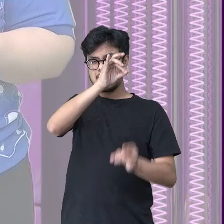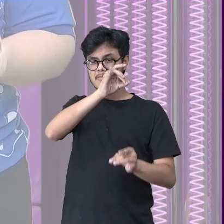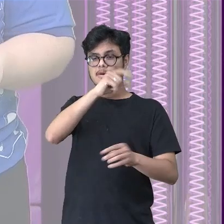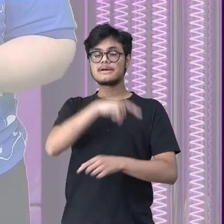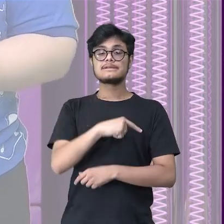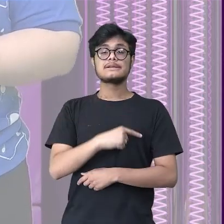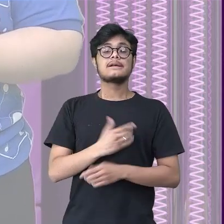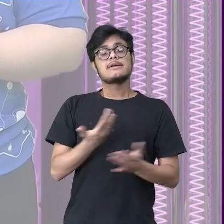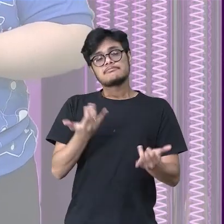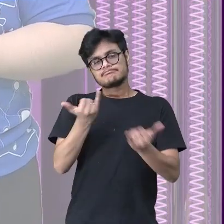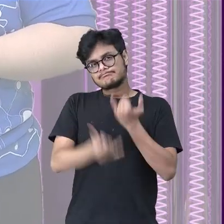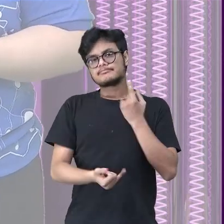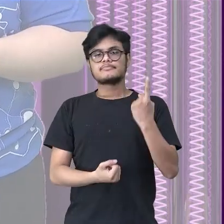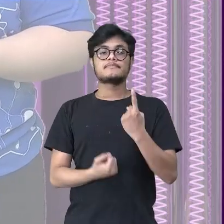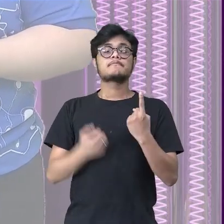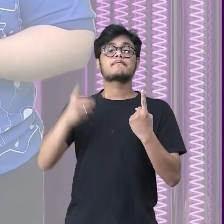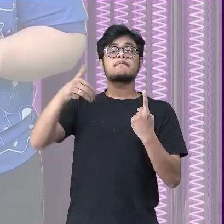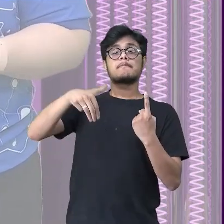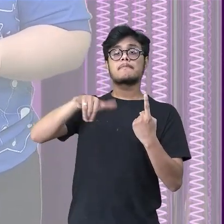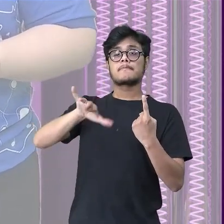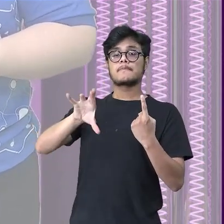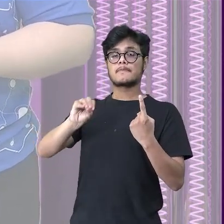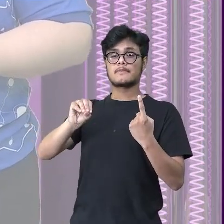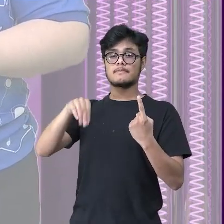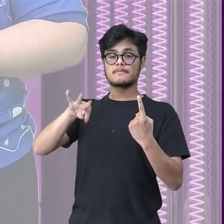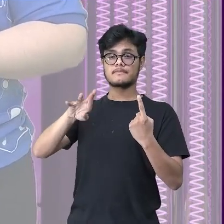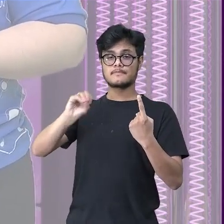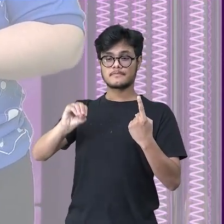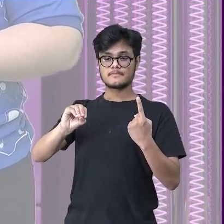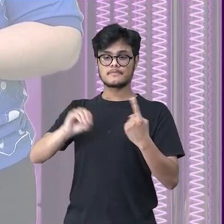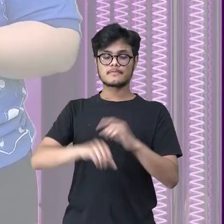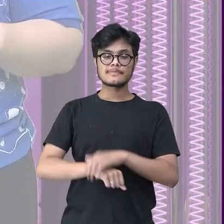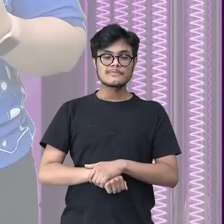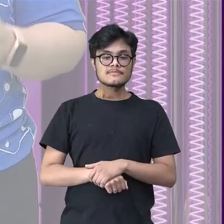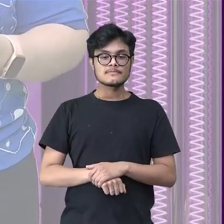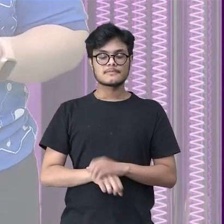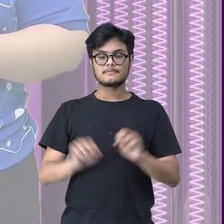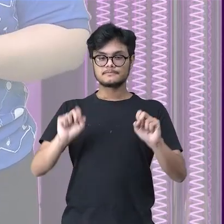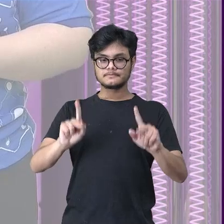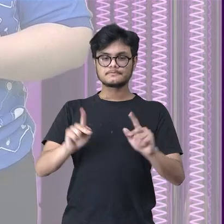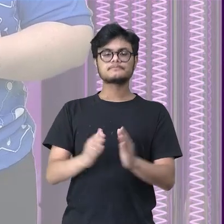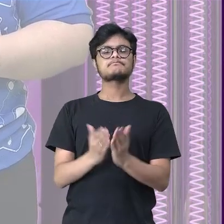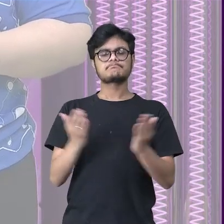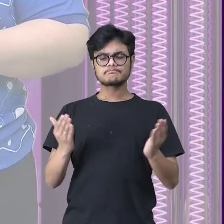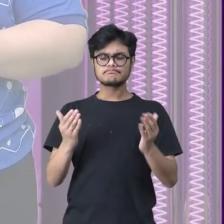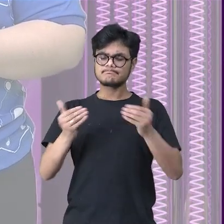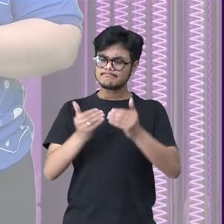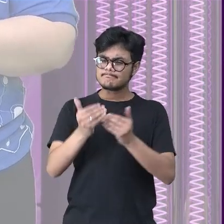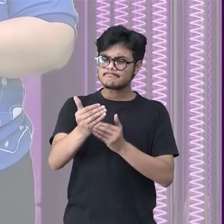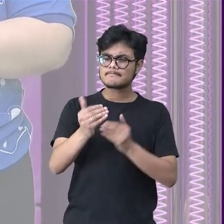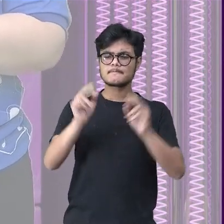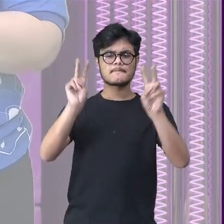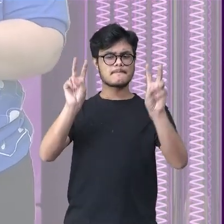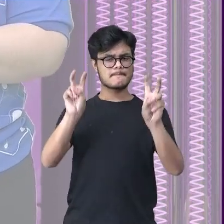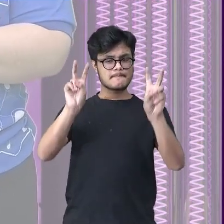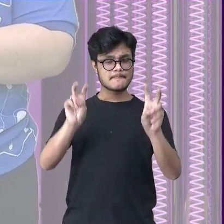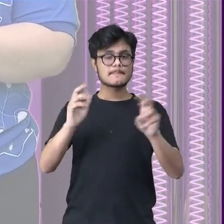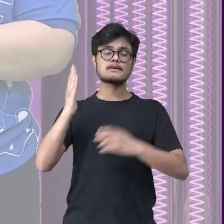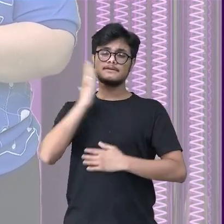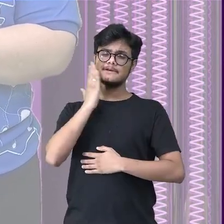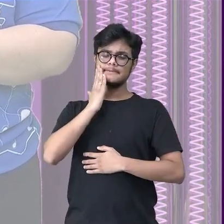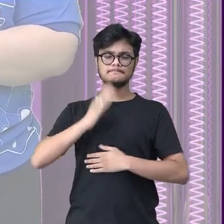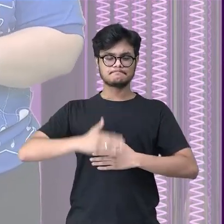é igual, né, a 1 micrômetro, certo? Então, iniciamos e vimos aí o